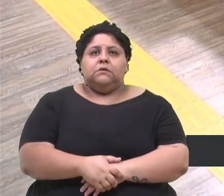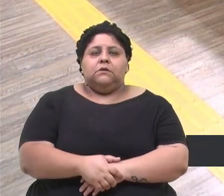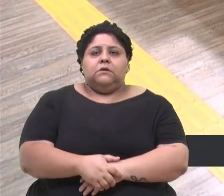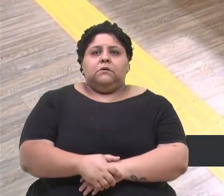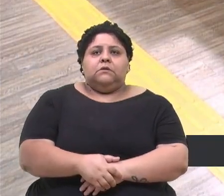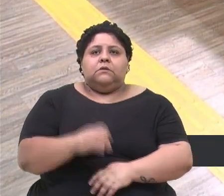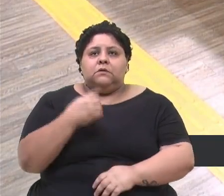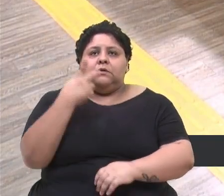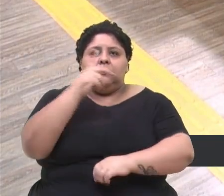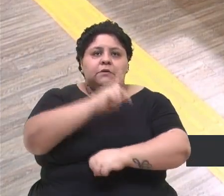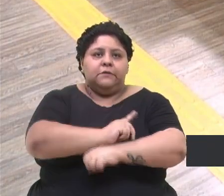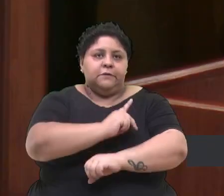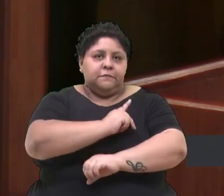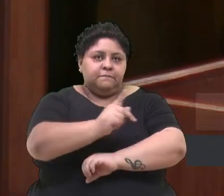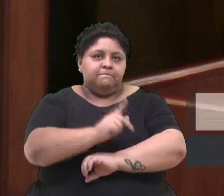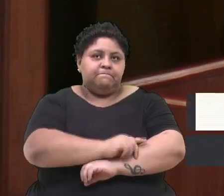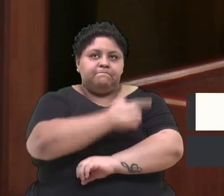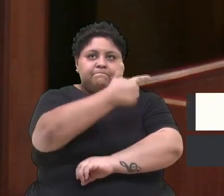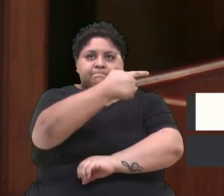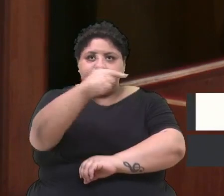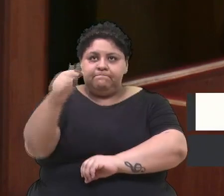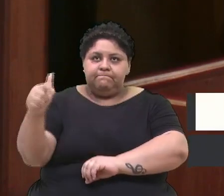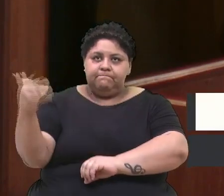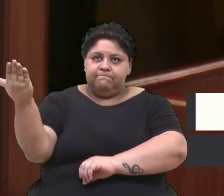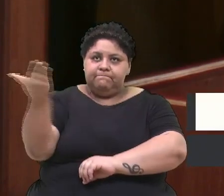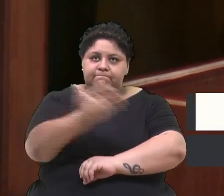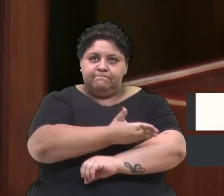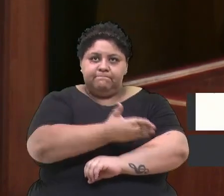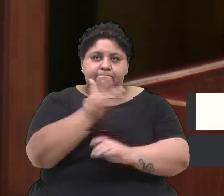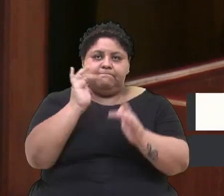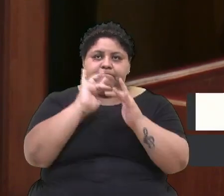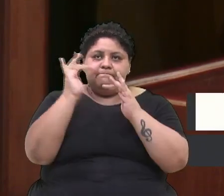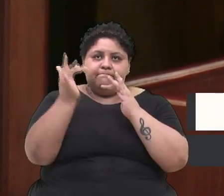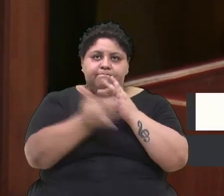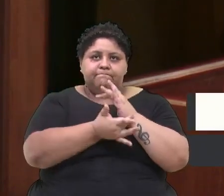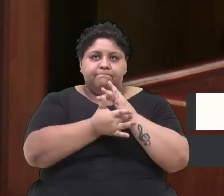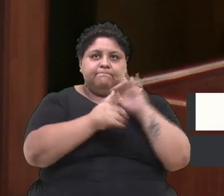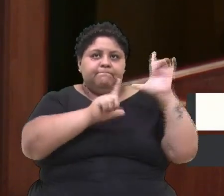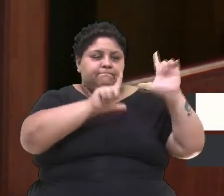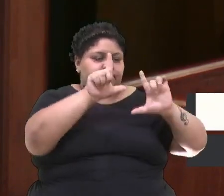Bom dia, presidente, demais aí que nos prestigiam pelas redes sociais, TV Câmara.